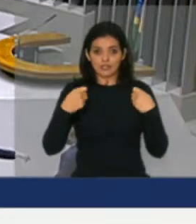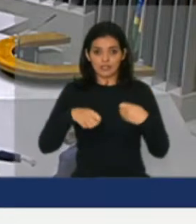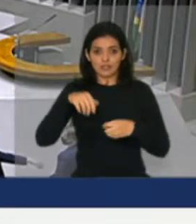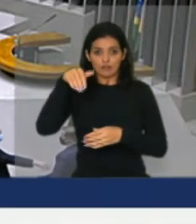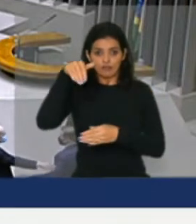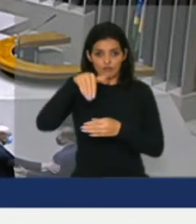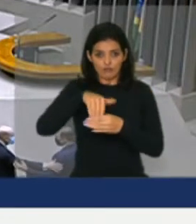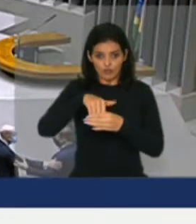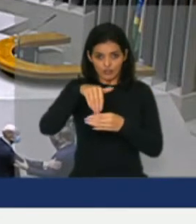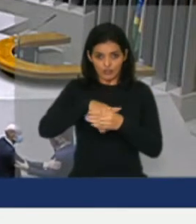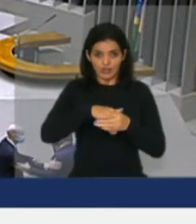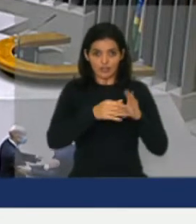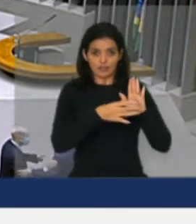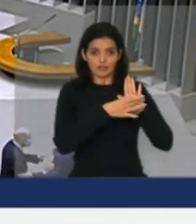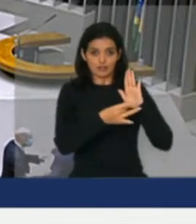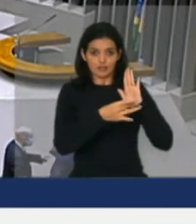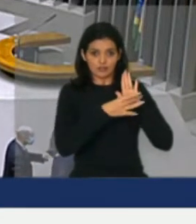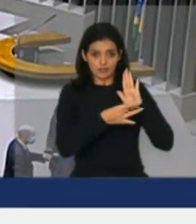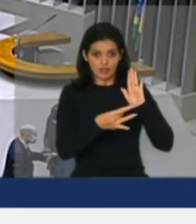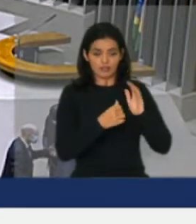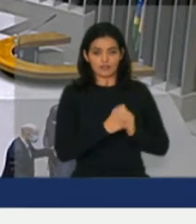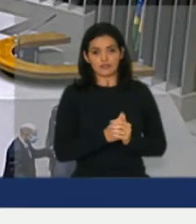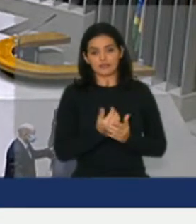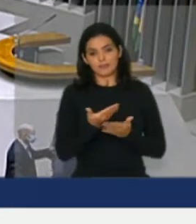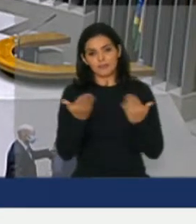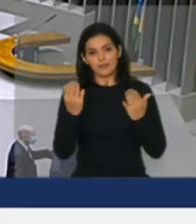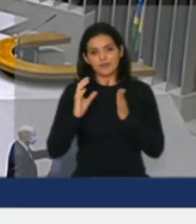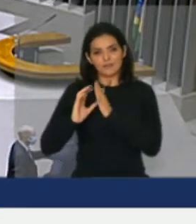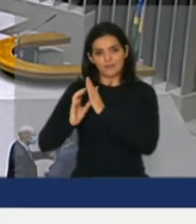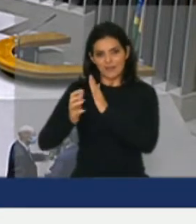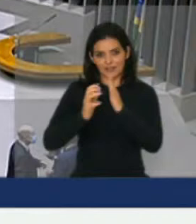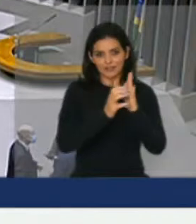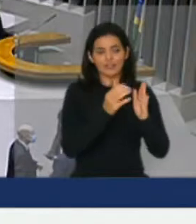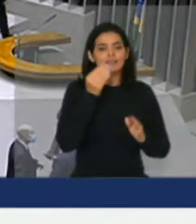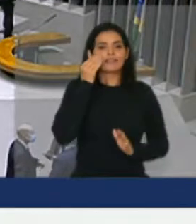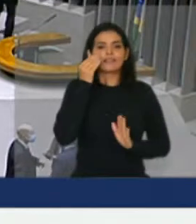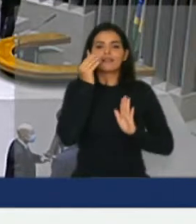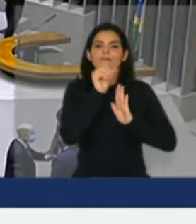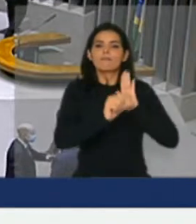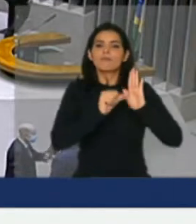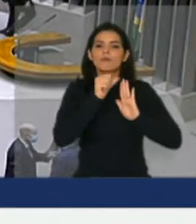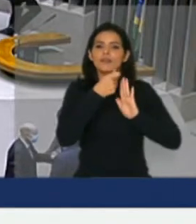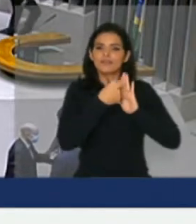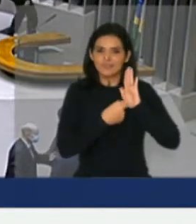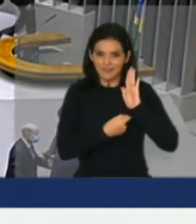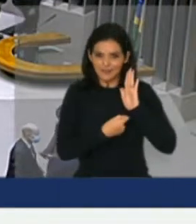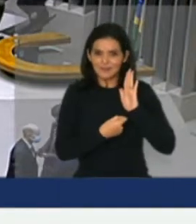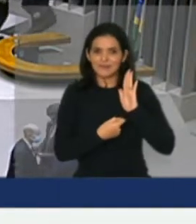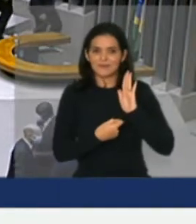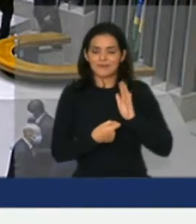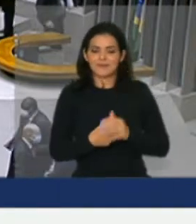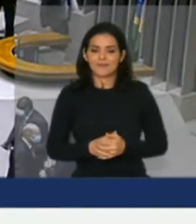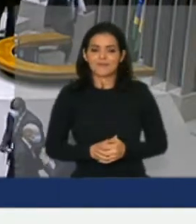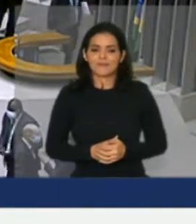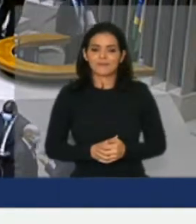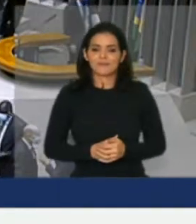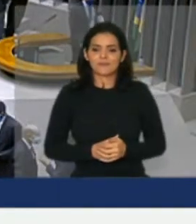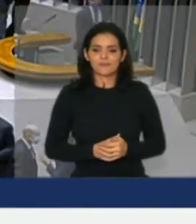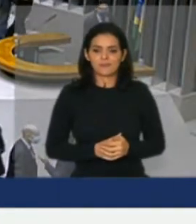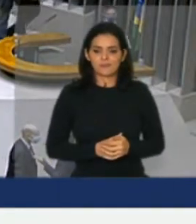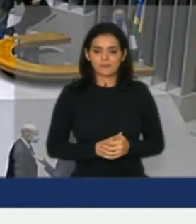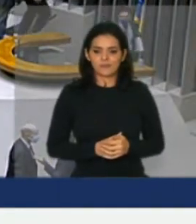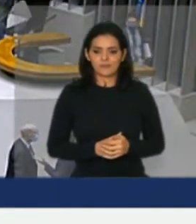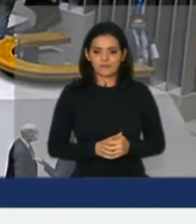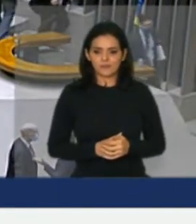os destaques apresentados pelos partidos. São aquelas tentativas de alterar algum trecho, incluir um